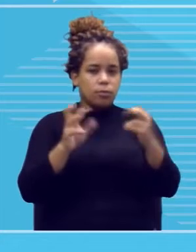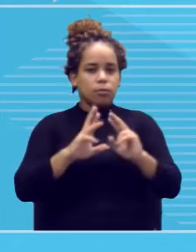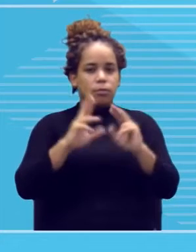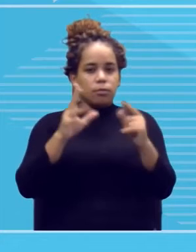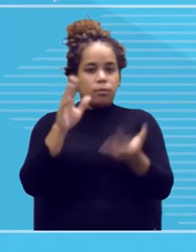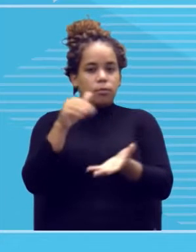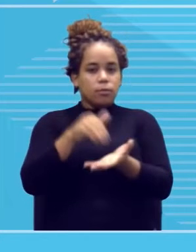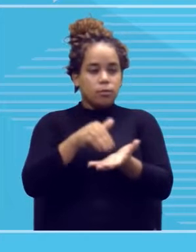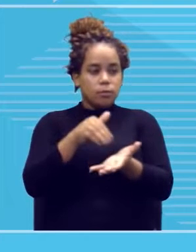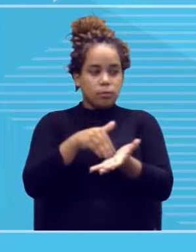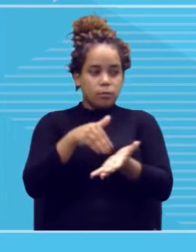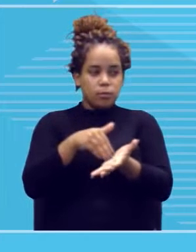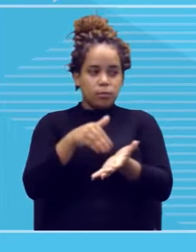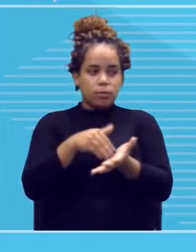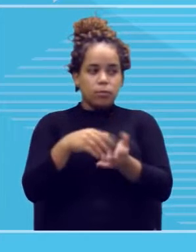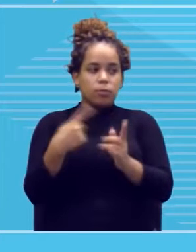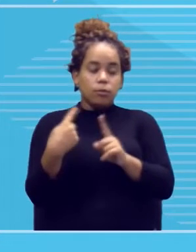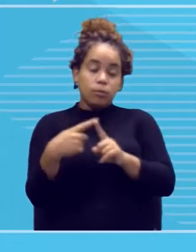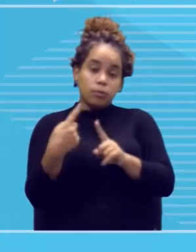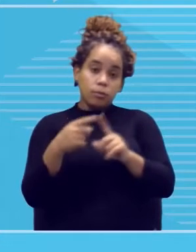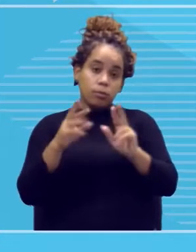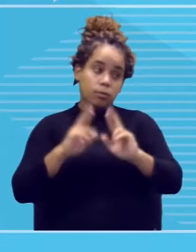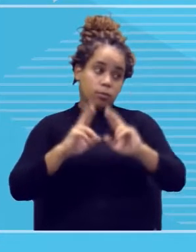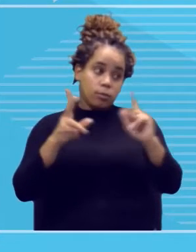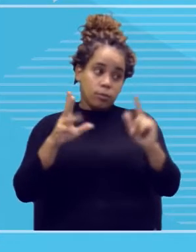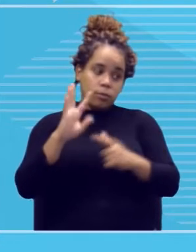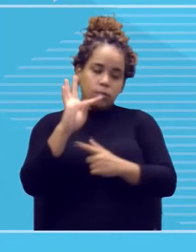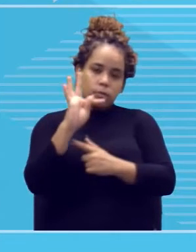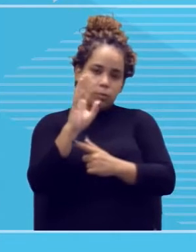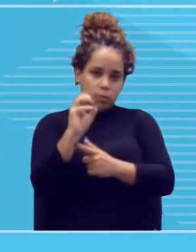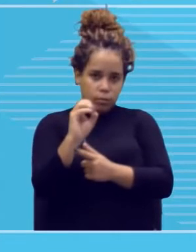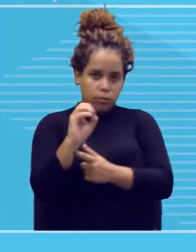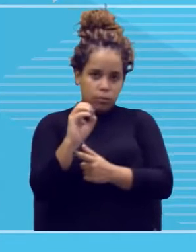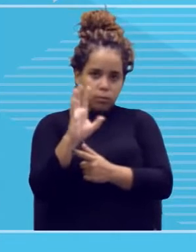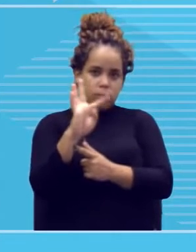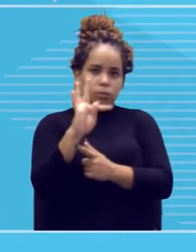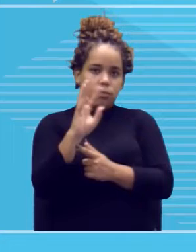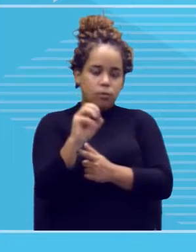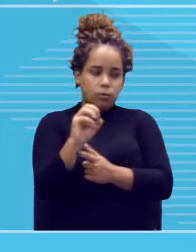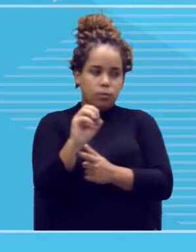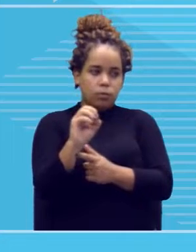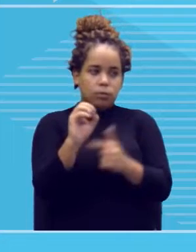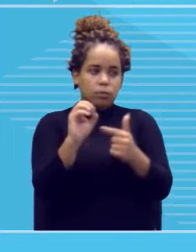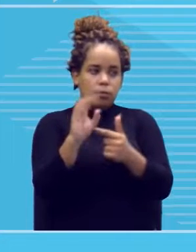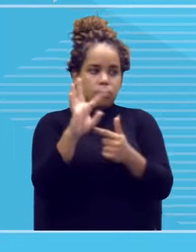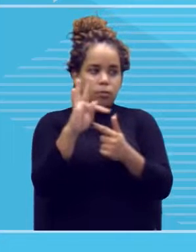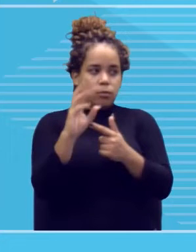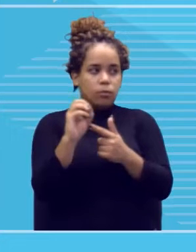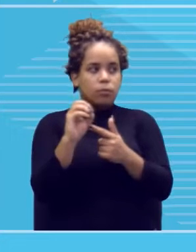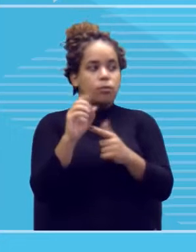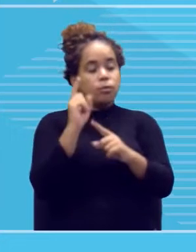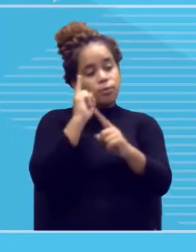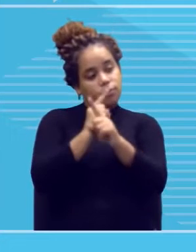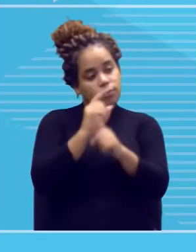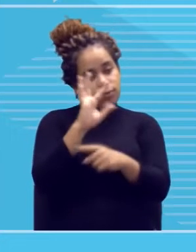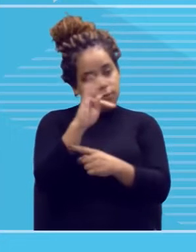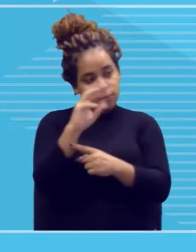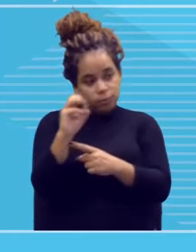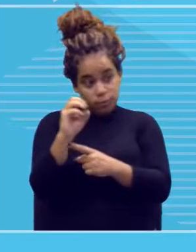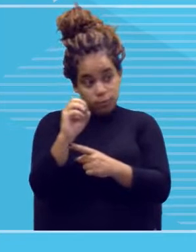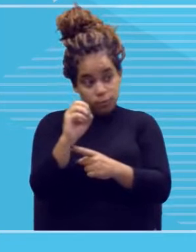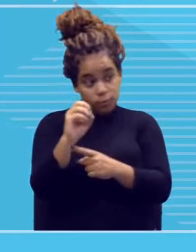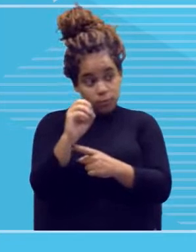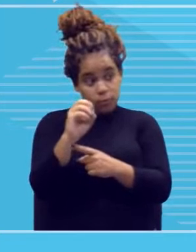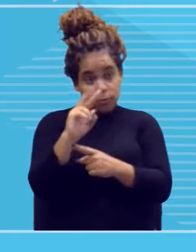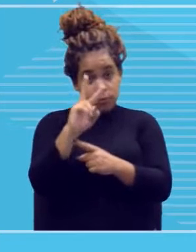a diferença é que você tem útil ó não esquece do tio eu sei quando eu coloco quando encontrar esse tio esse